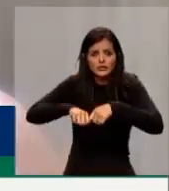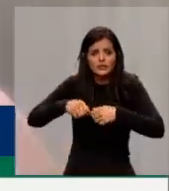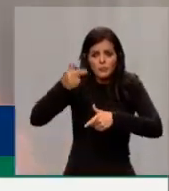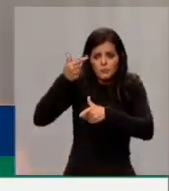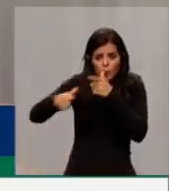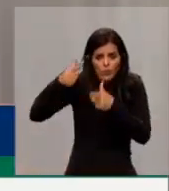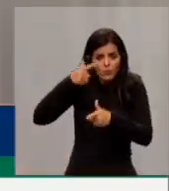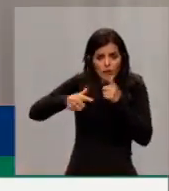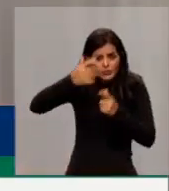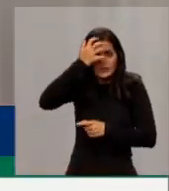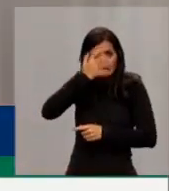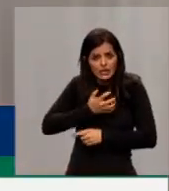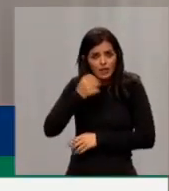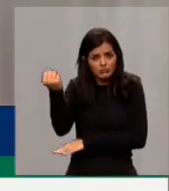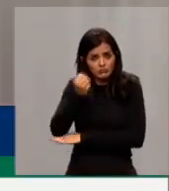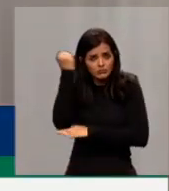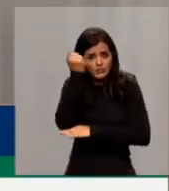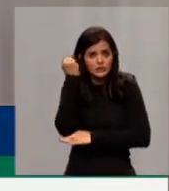receber